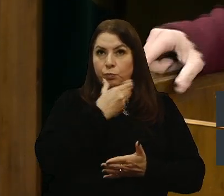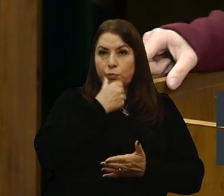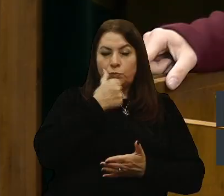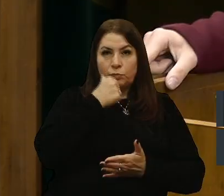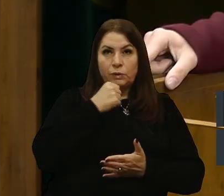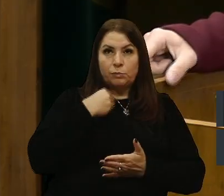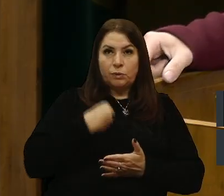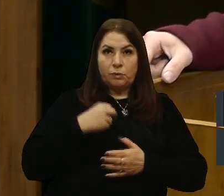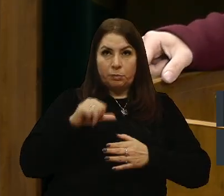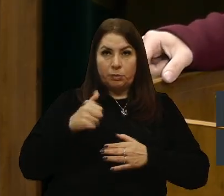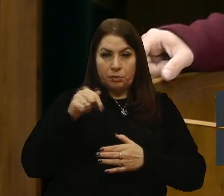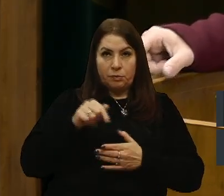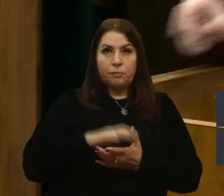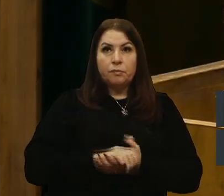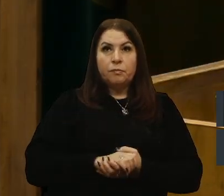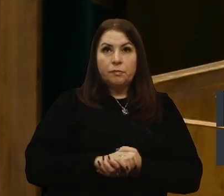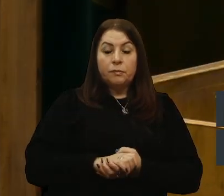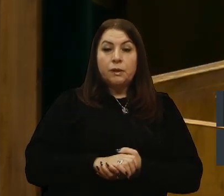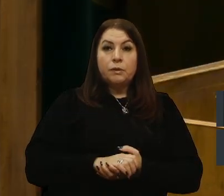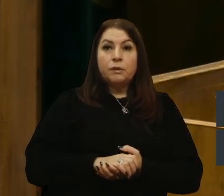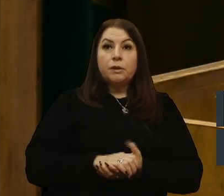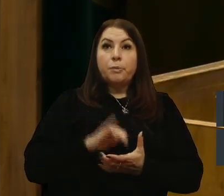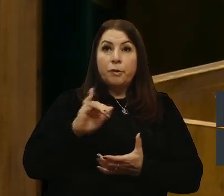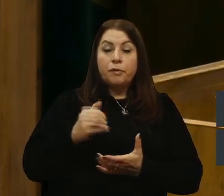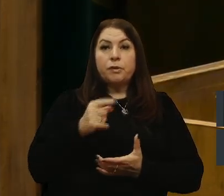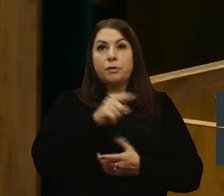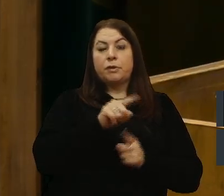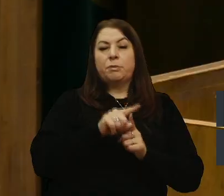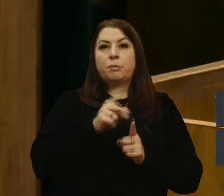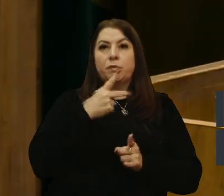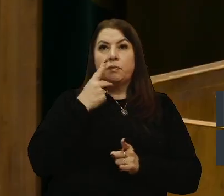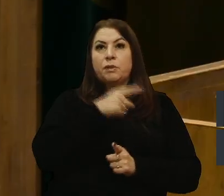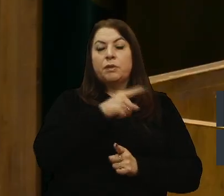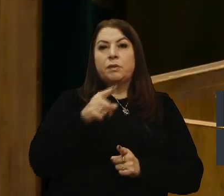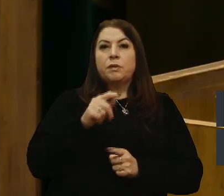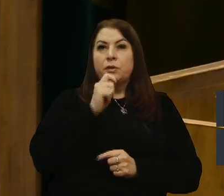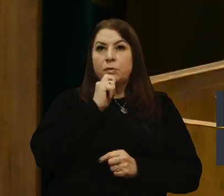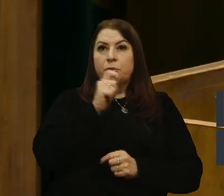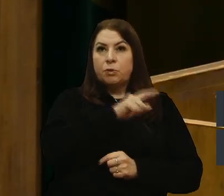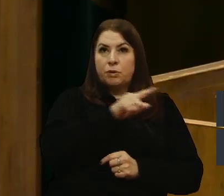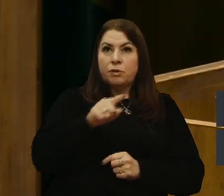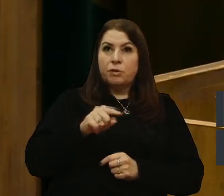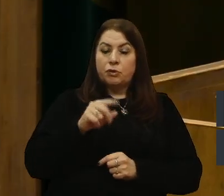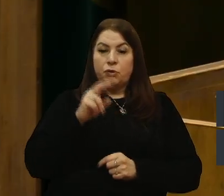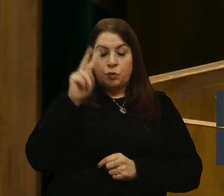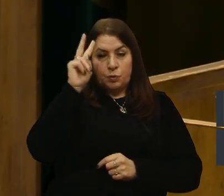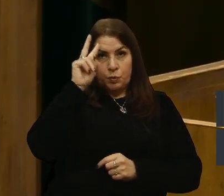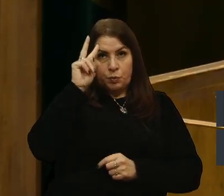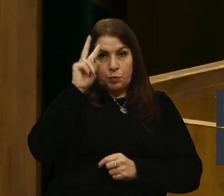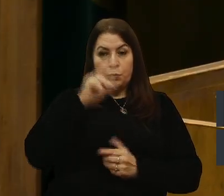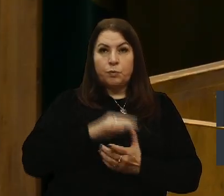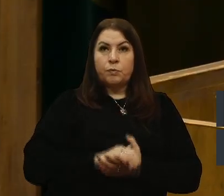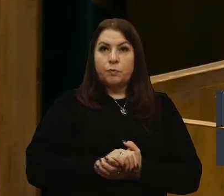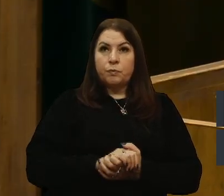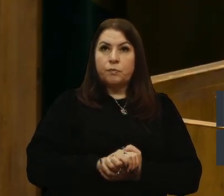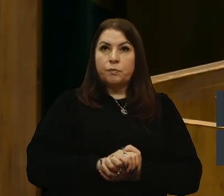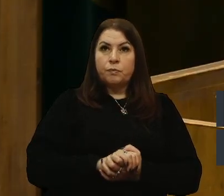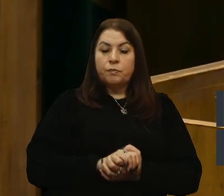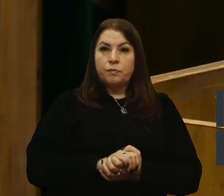tenham uma vida melhor aqui, né? E aí eu queria aproveitar para falar de uma reportagem que saiu segunda-feira